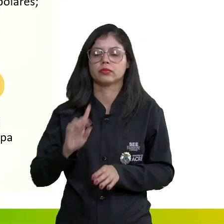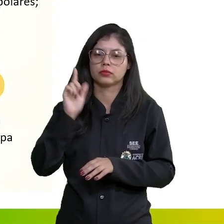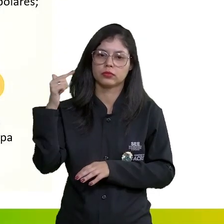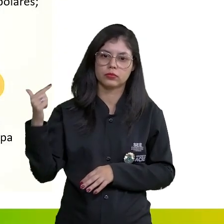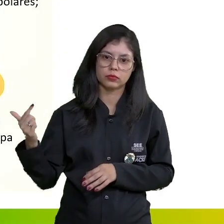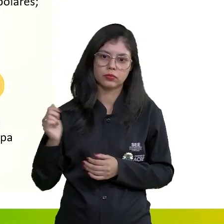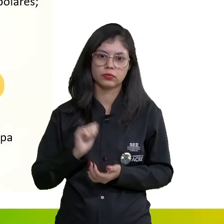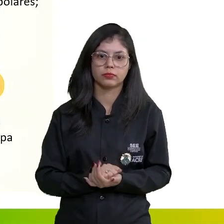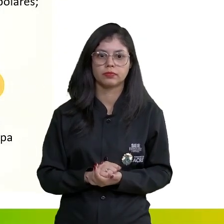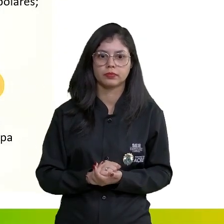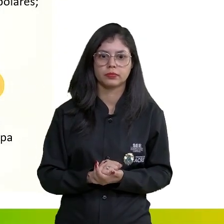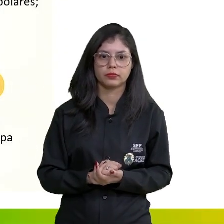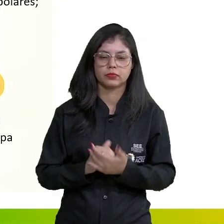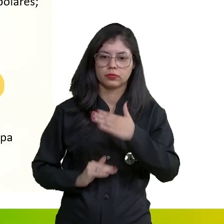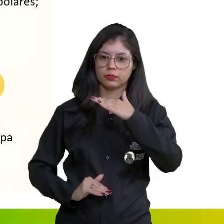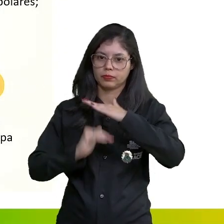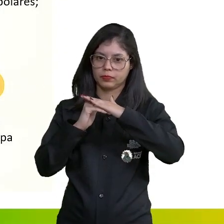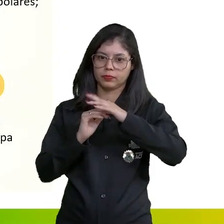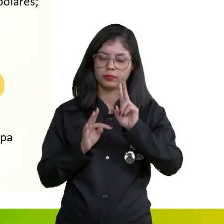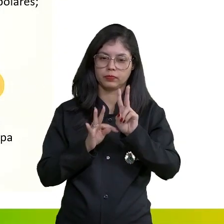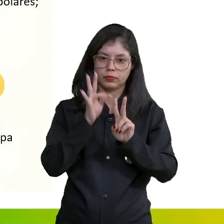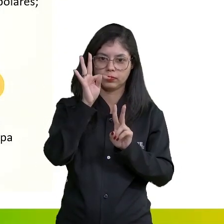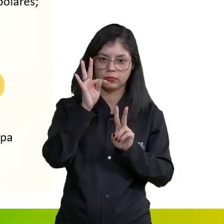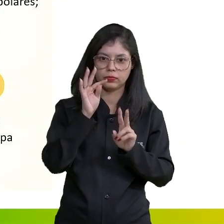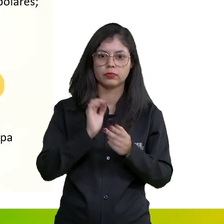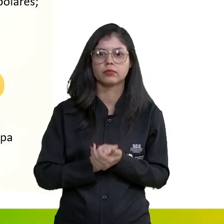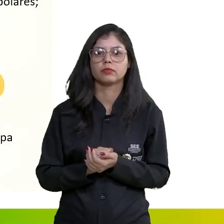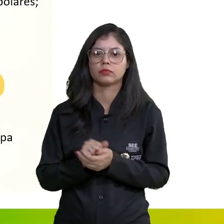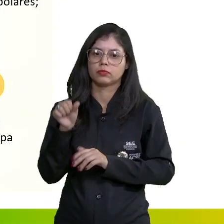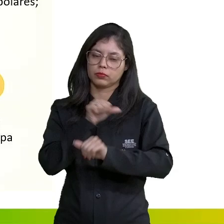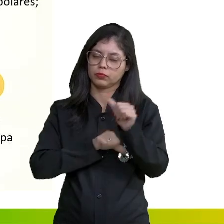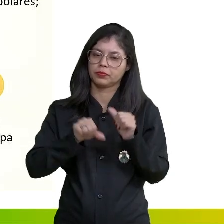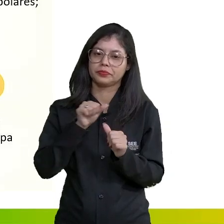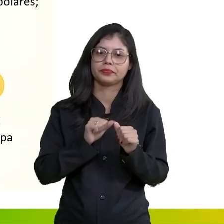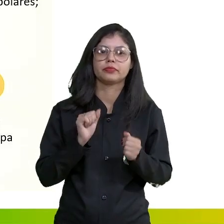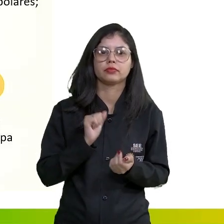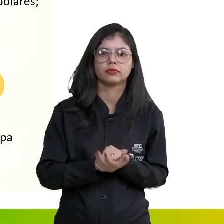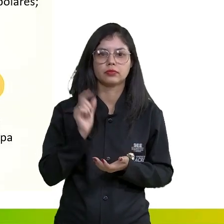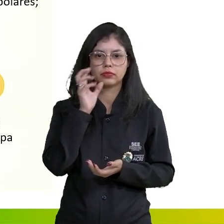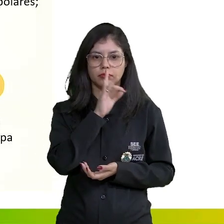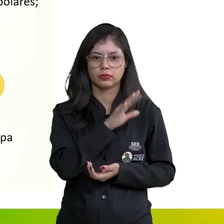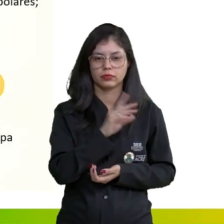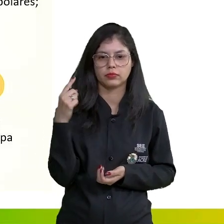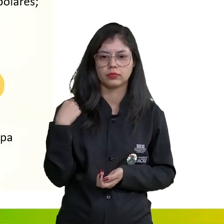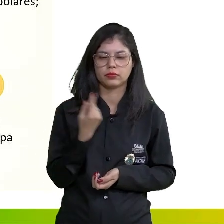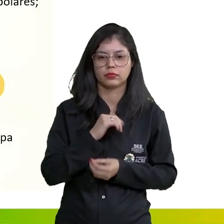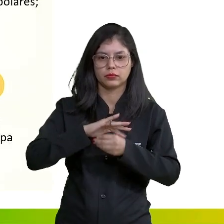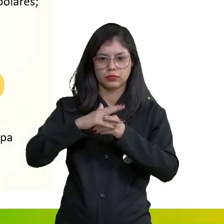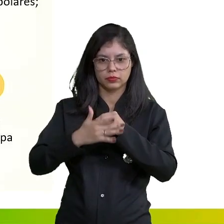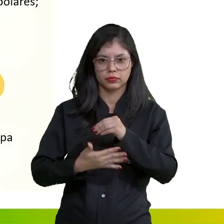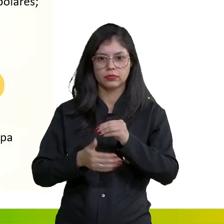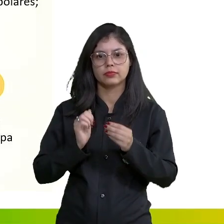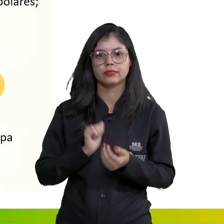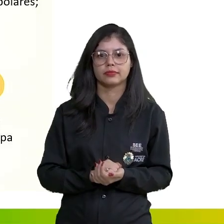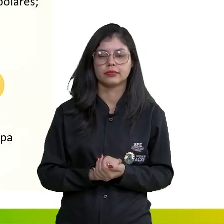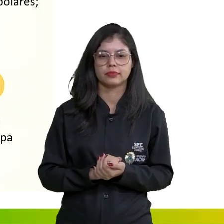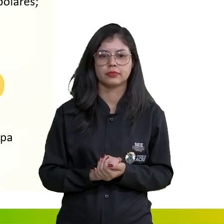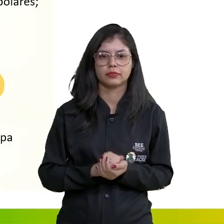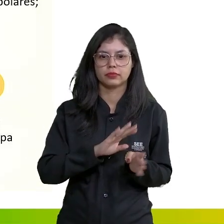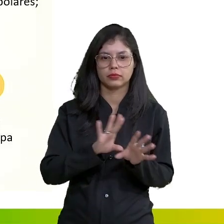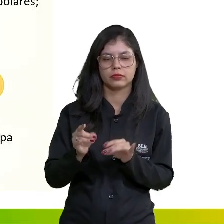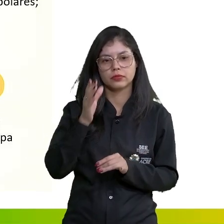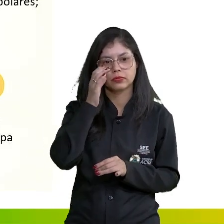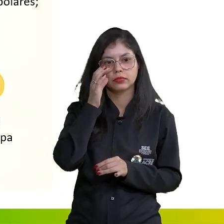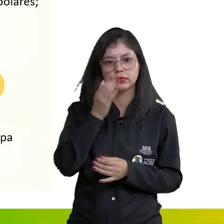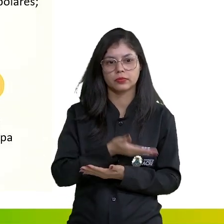mais. Pressão e volume muda com o aumento do vapor de água e calor na nossa atmosfera. Trouxe algumas